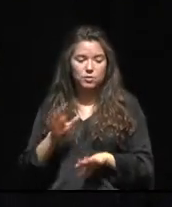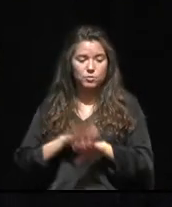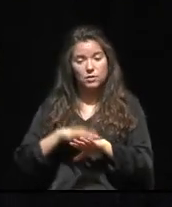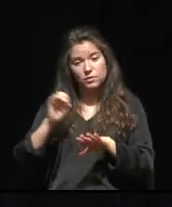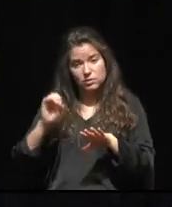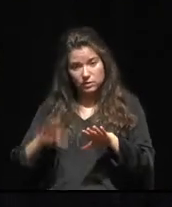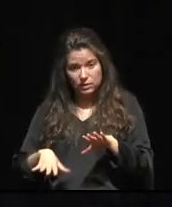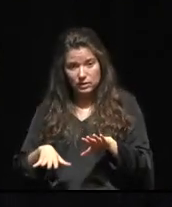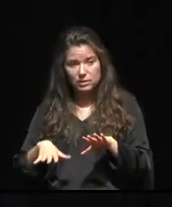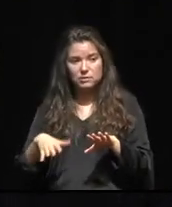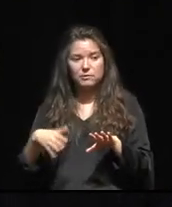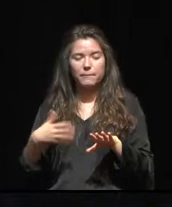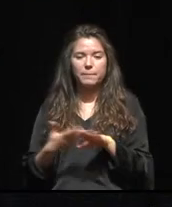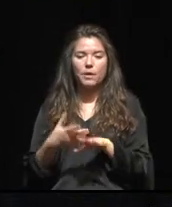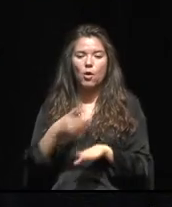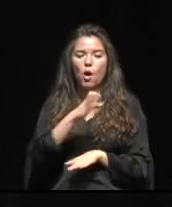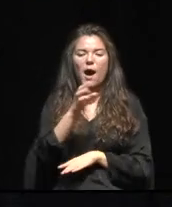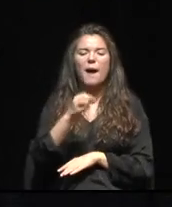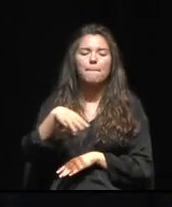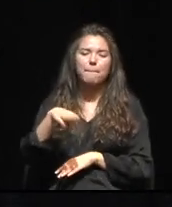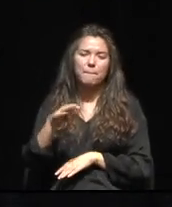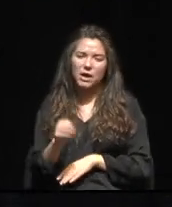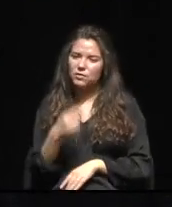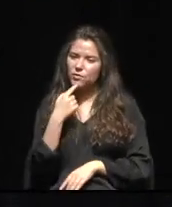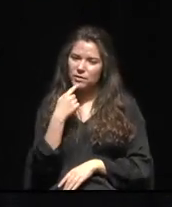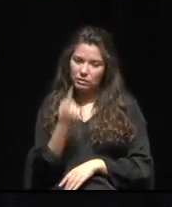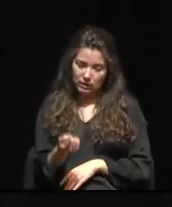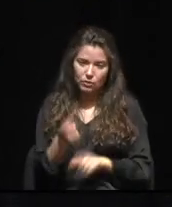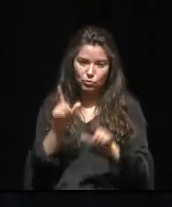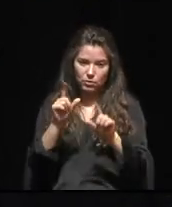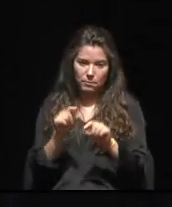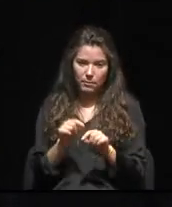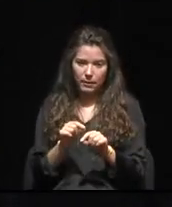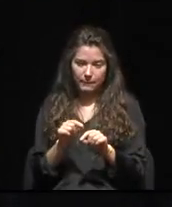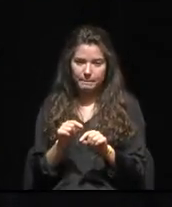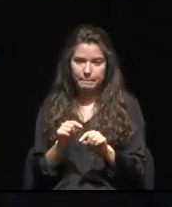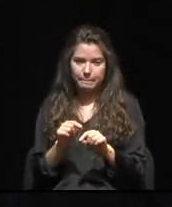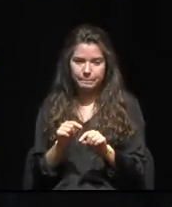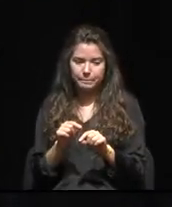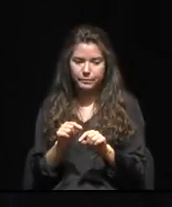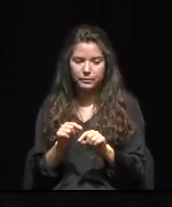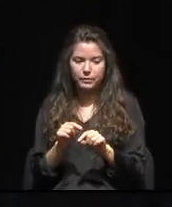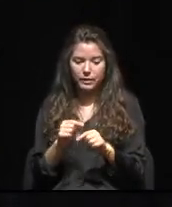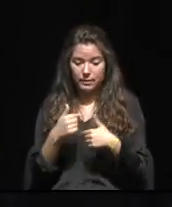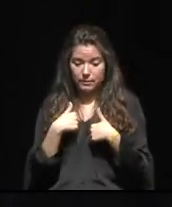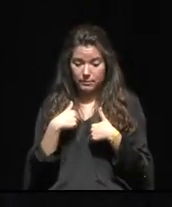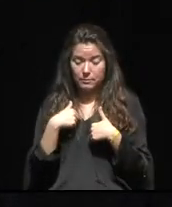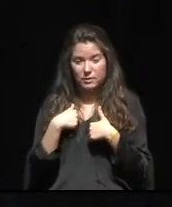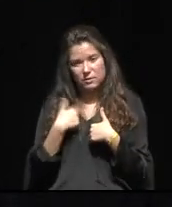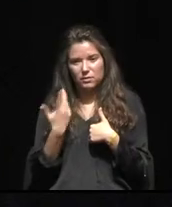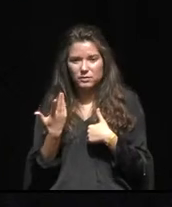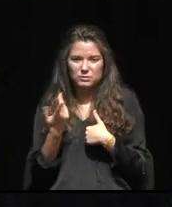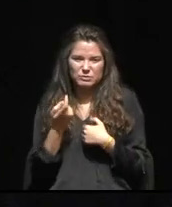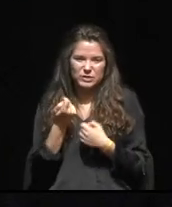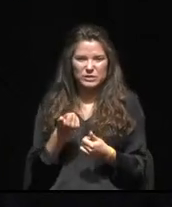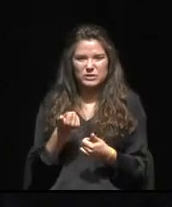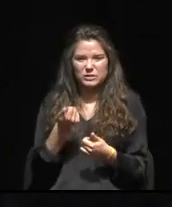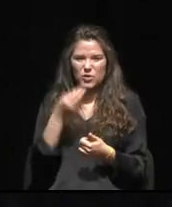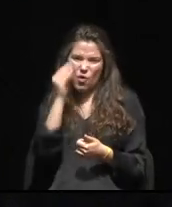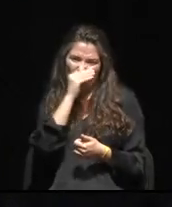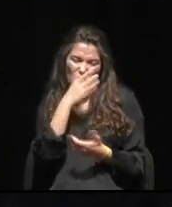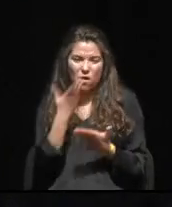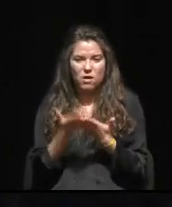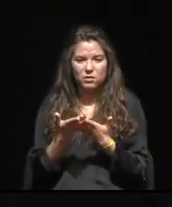portanto relativamente à ao amaz e a tudo o que foi aqui dito eh é é é para nós de enorme hipocrisia procurar